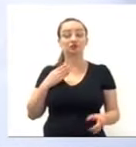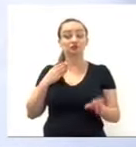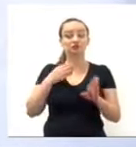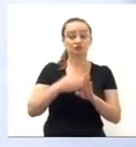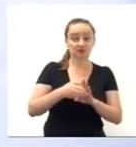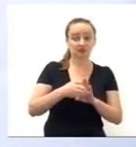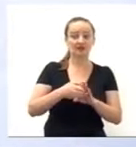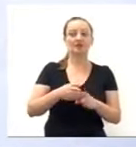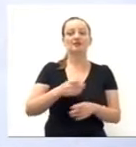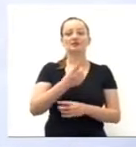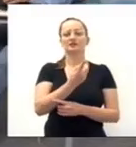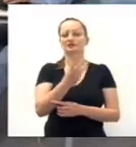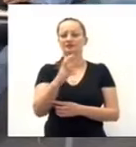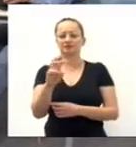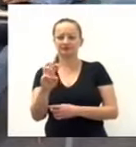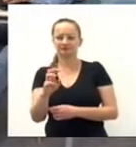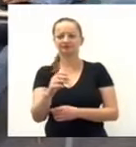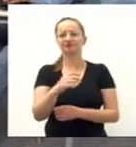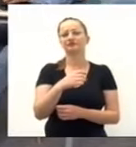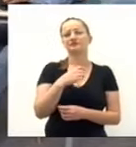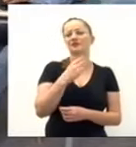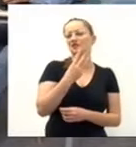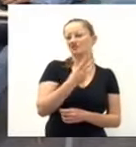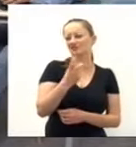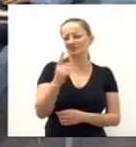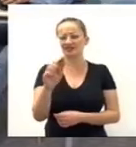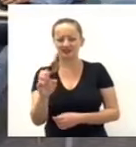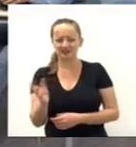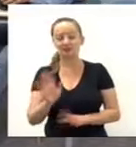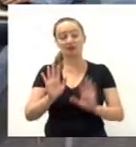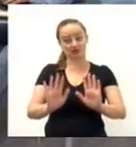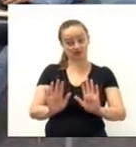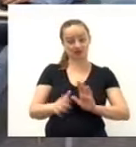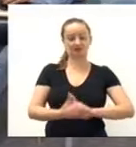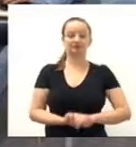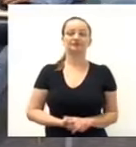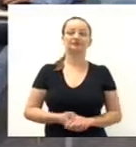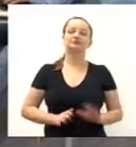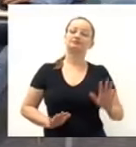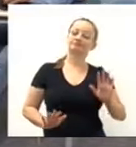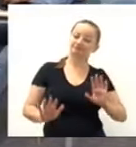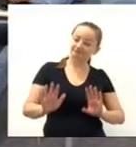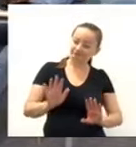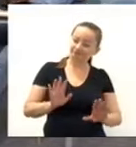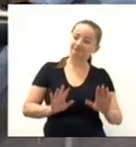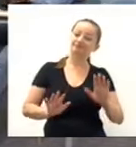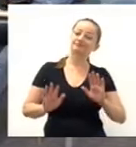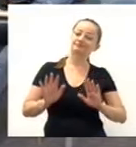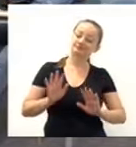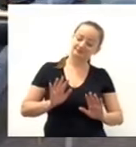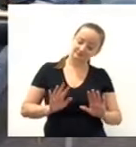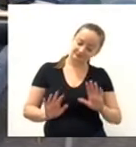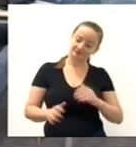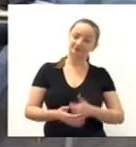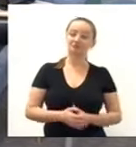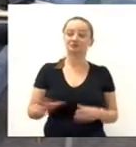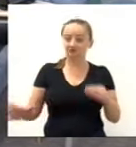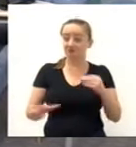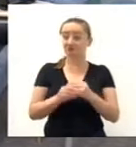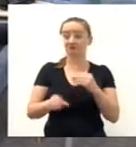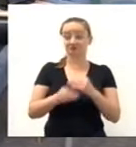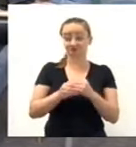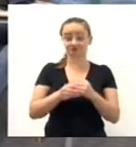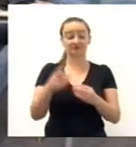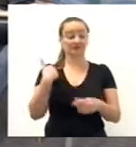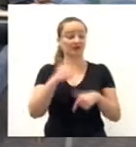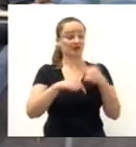no 135, 315, mas calma, vamos devagar. Só complementando, né, professor? Quando a gente